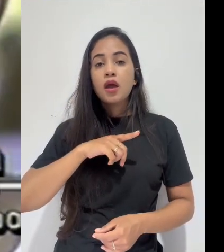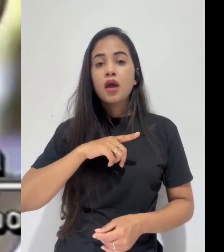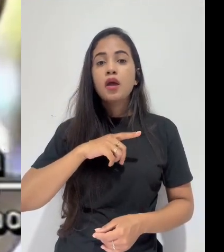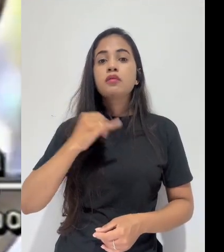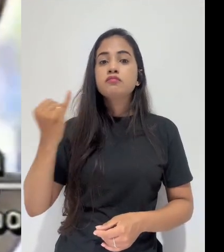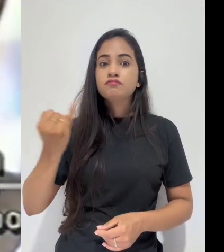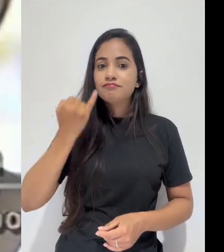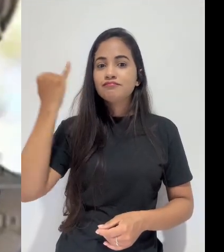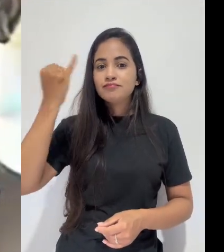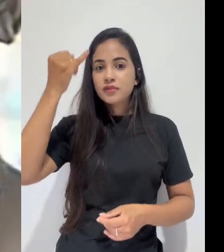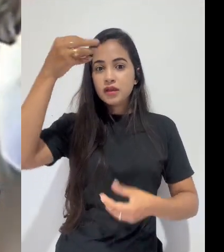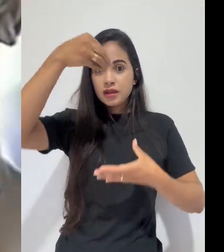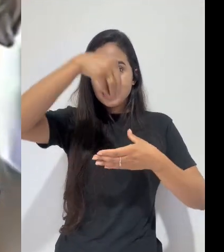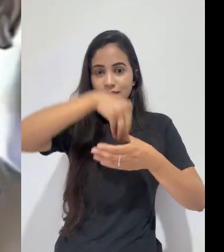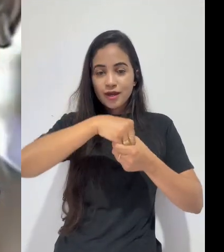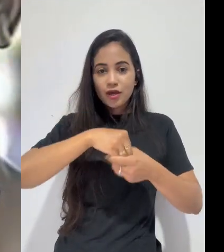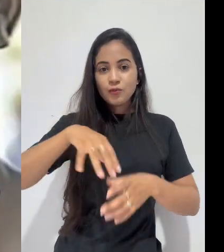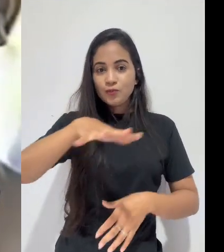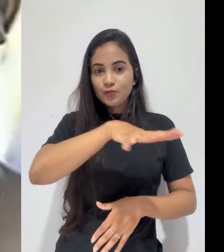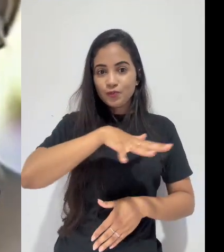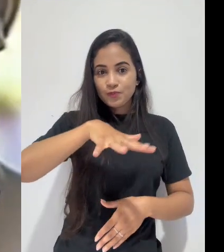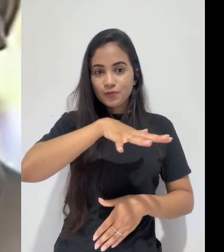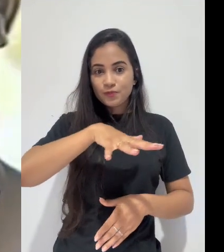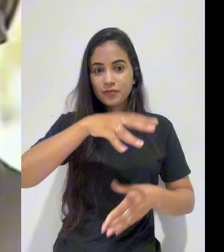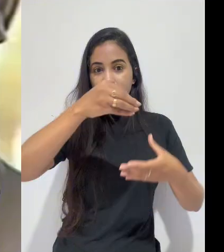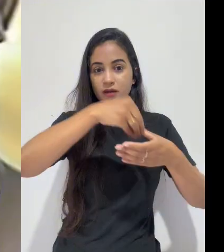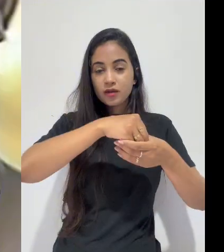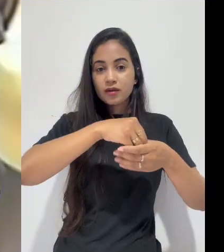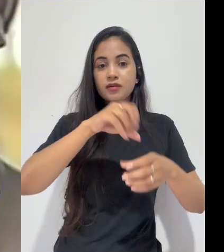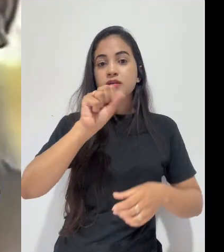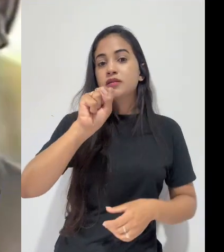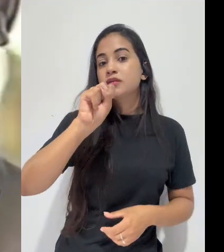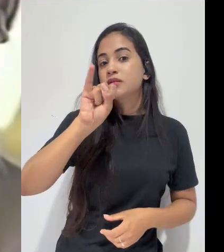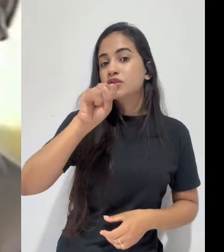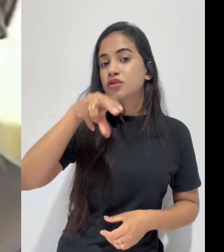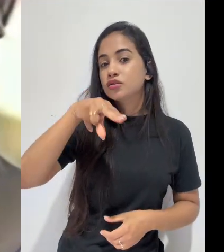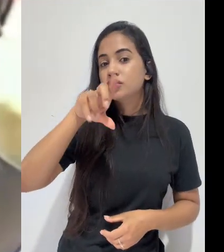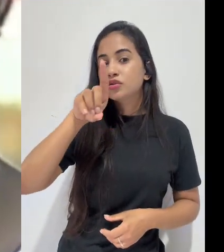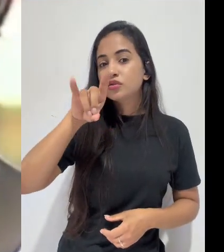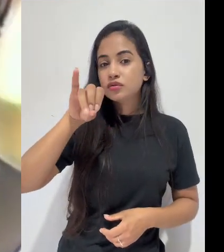medida que ainda não tinha se despertado isso no interior do movimento sindical.